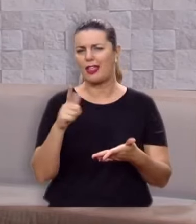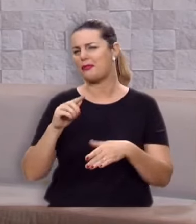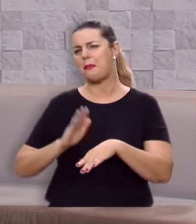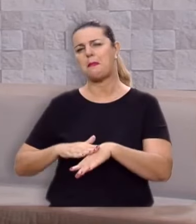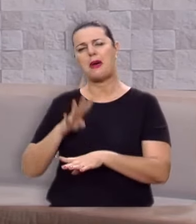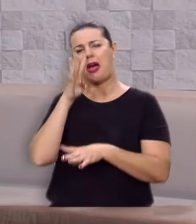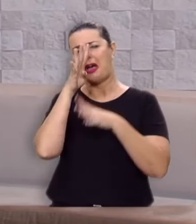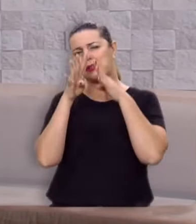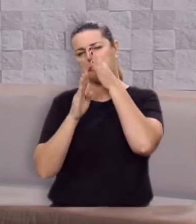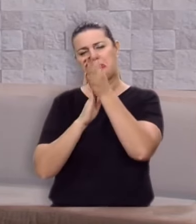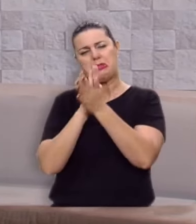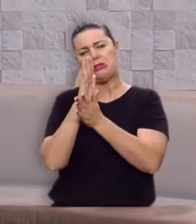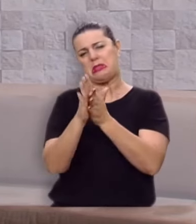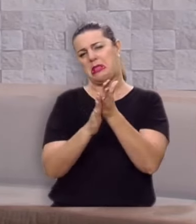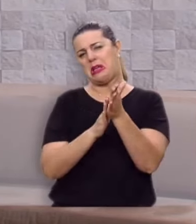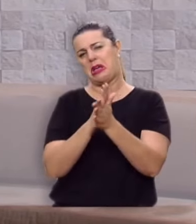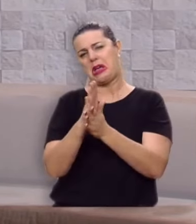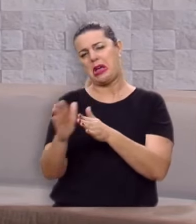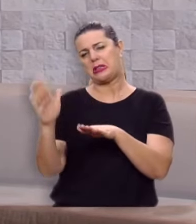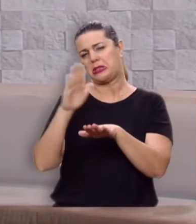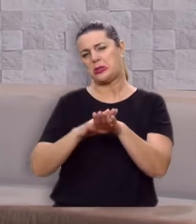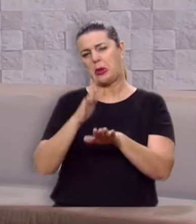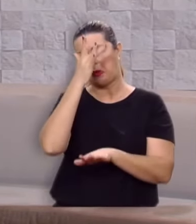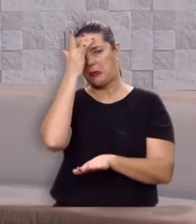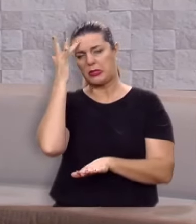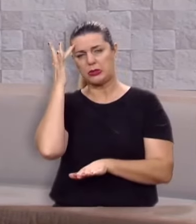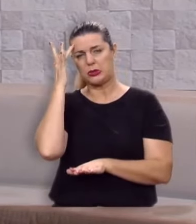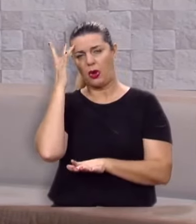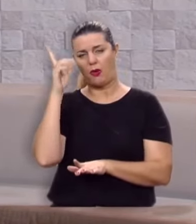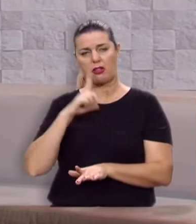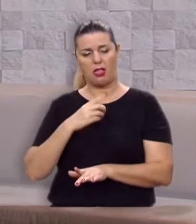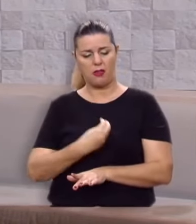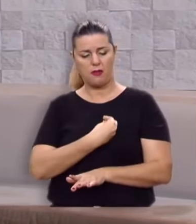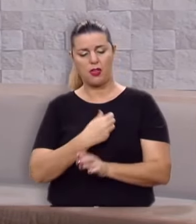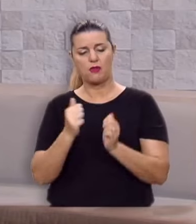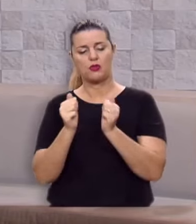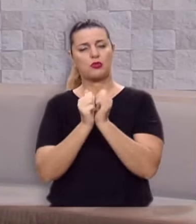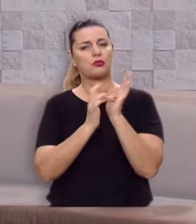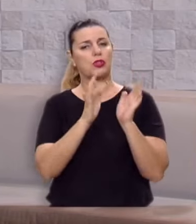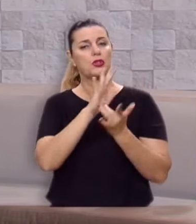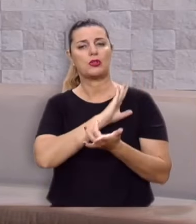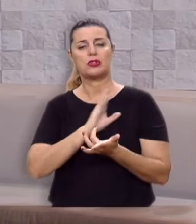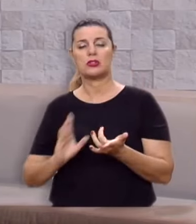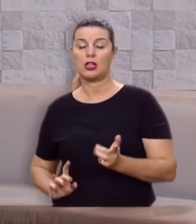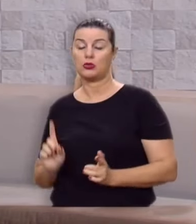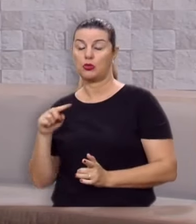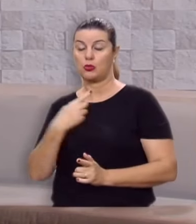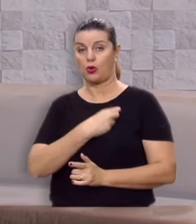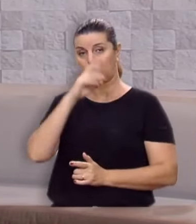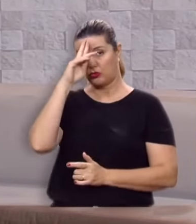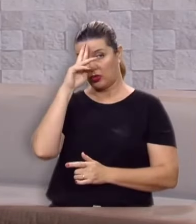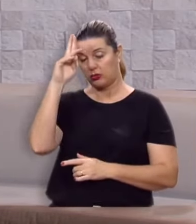nenhuma condenação há mais para aqueles que estão em Cristo Jesus, nosso